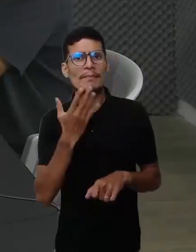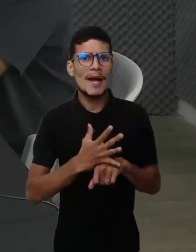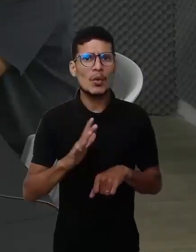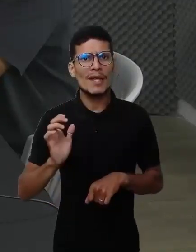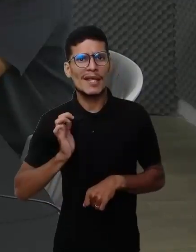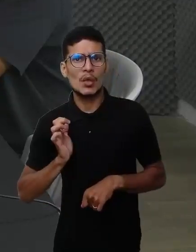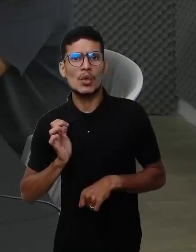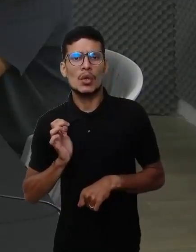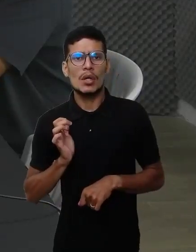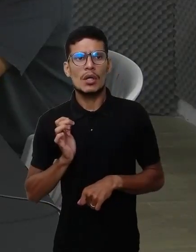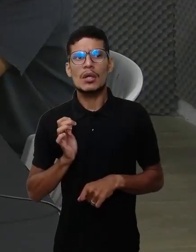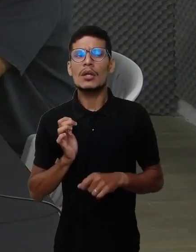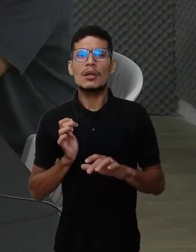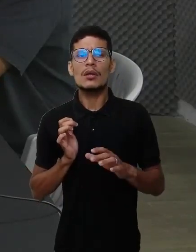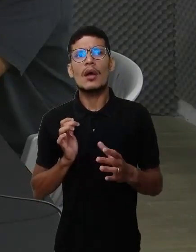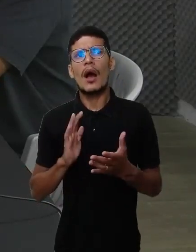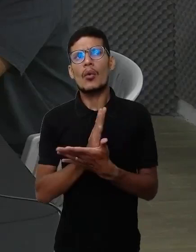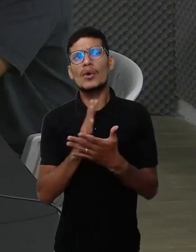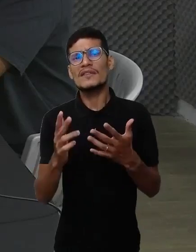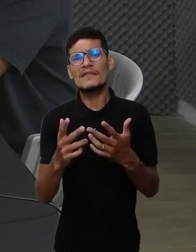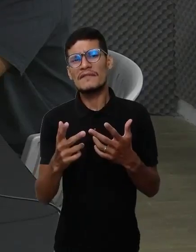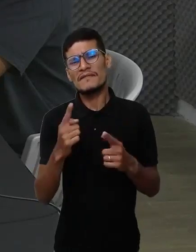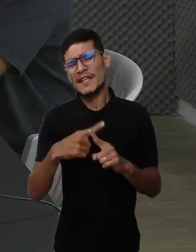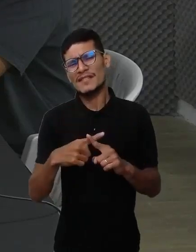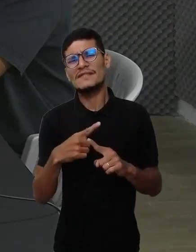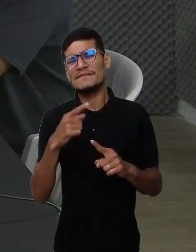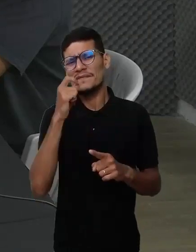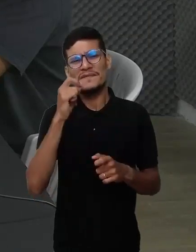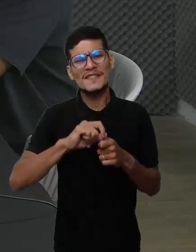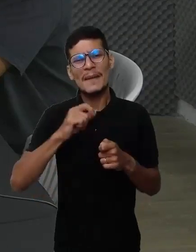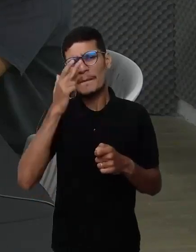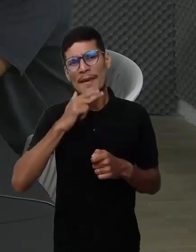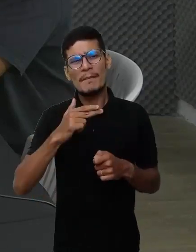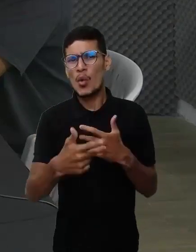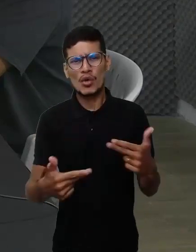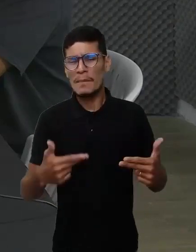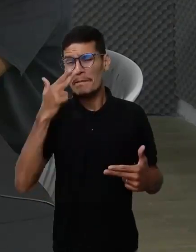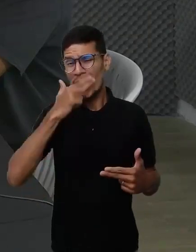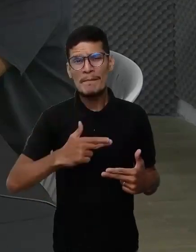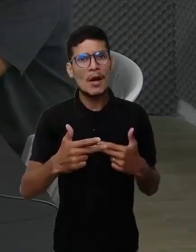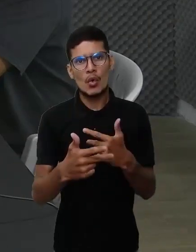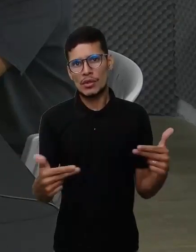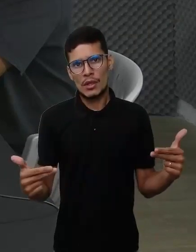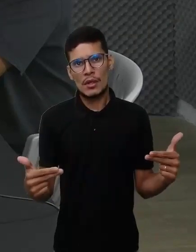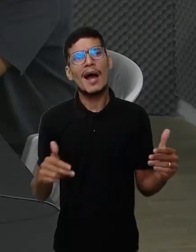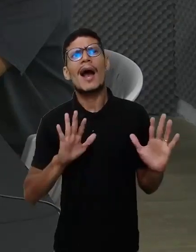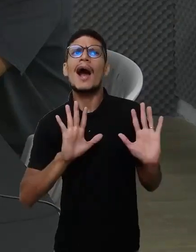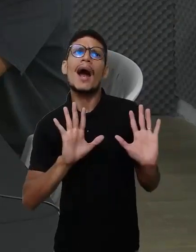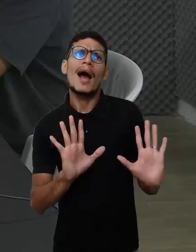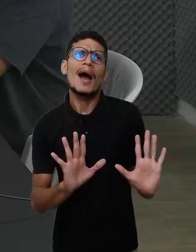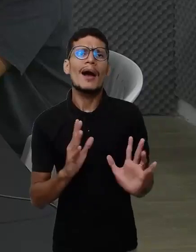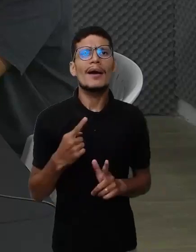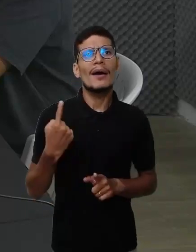ou classe média, que muitas vezes fizeram a mesma coisa, é o mesmo ato infracional. Ah,